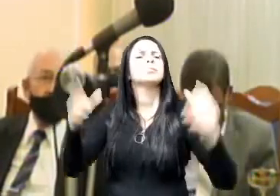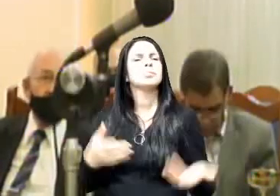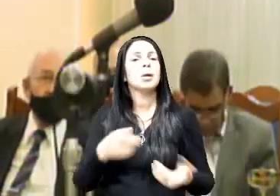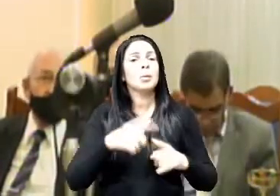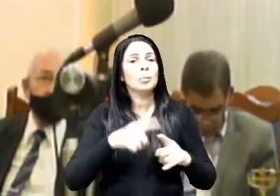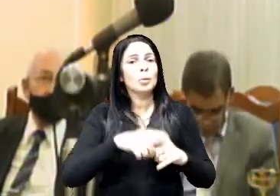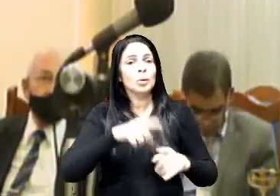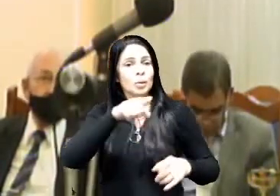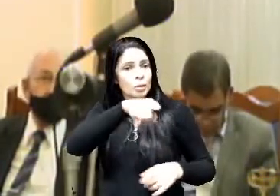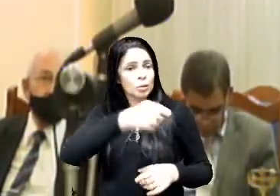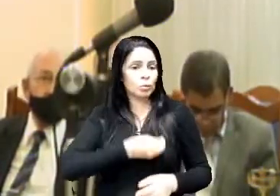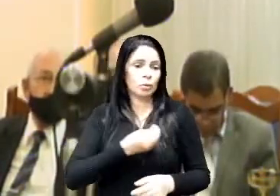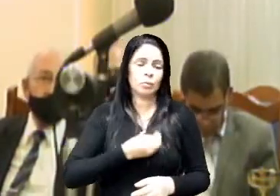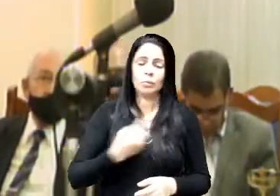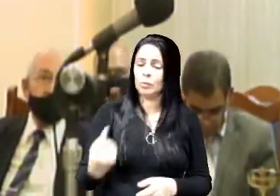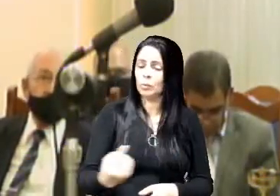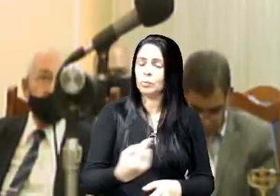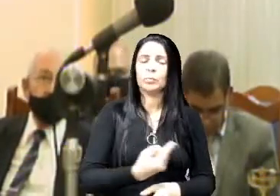repousa.